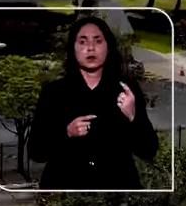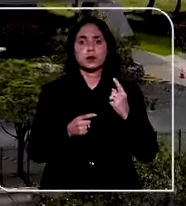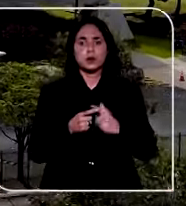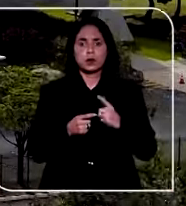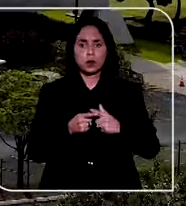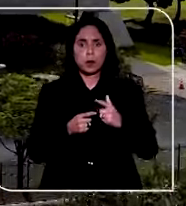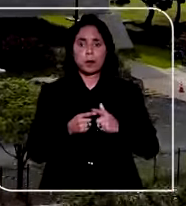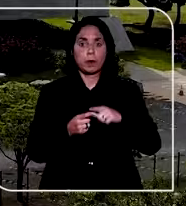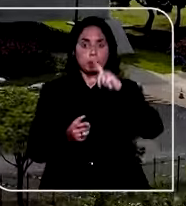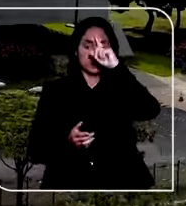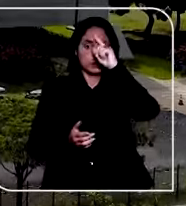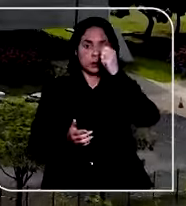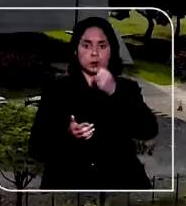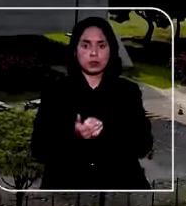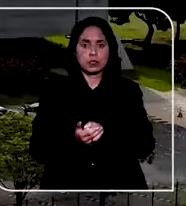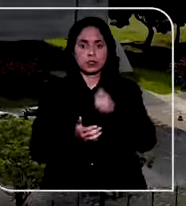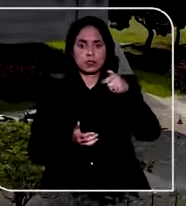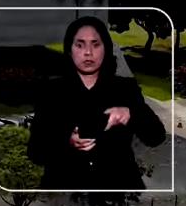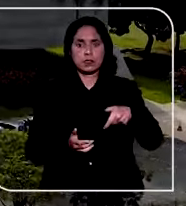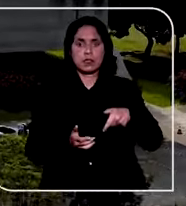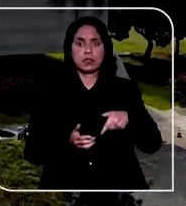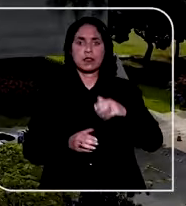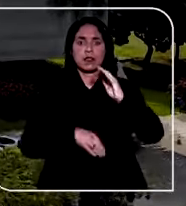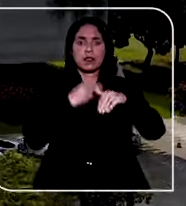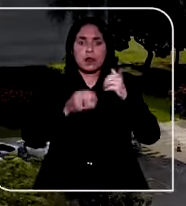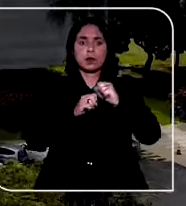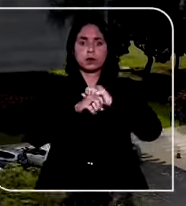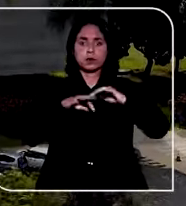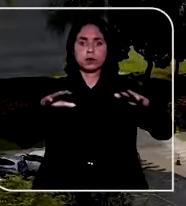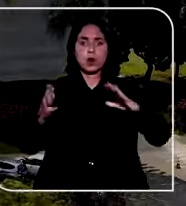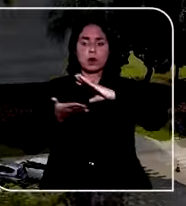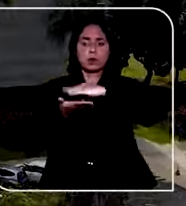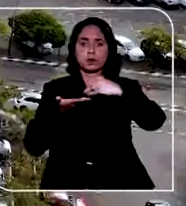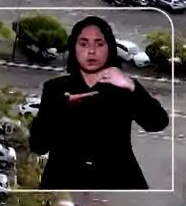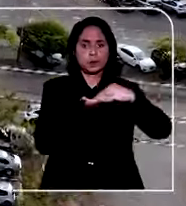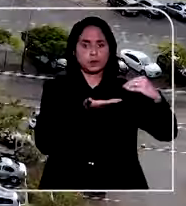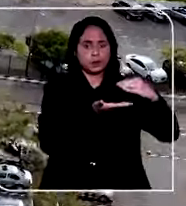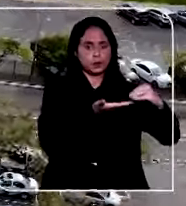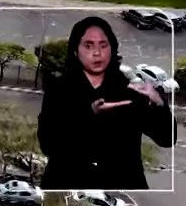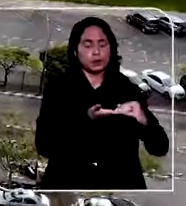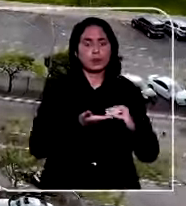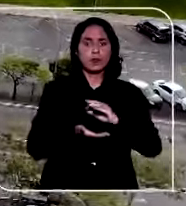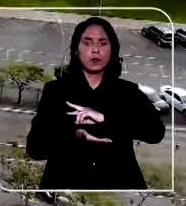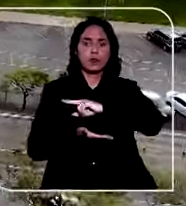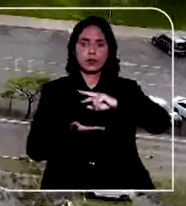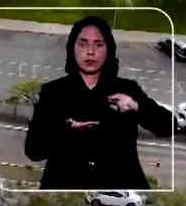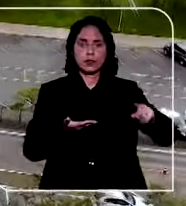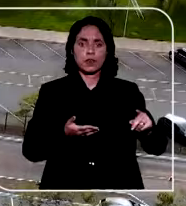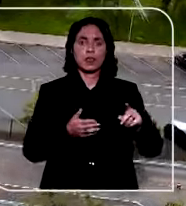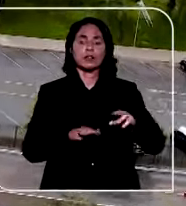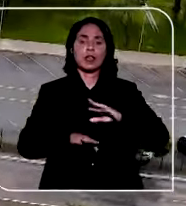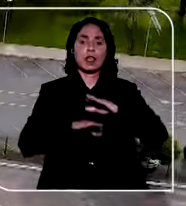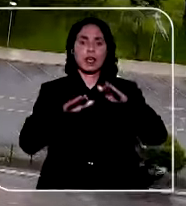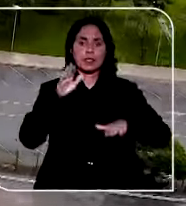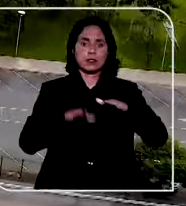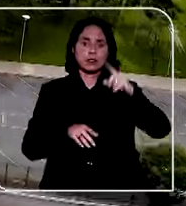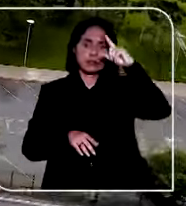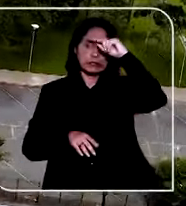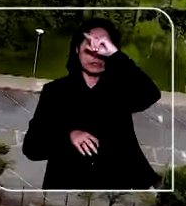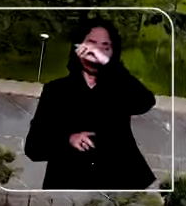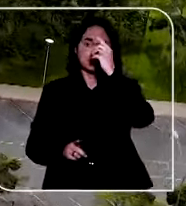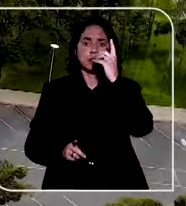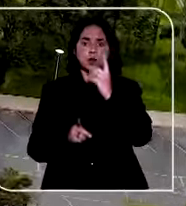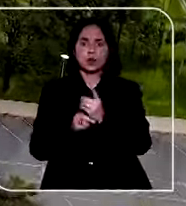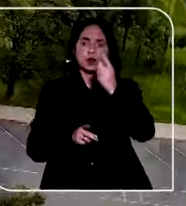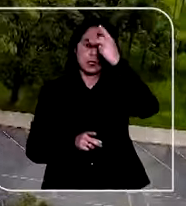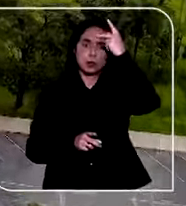balizará ação dos agentes responsáveis pelas investigações penais em casos de difícil Identificação do autor